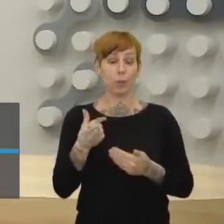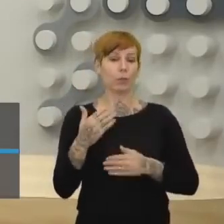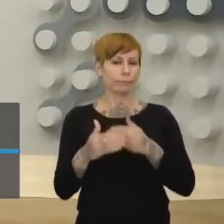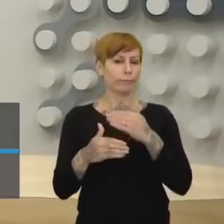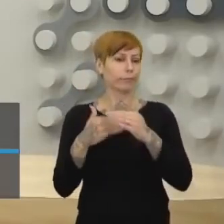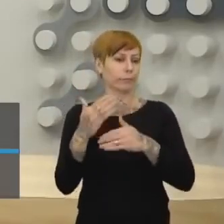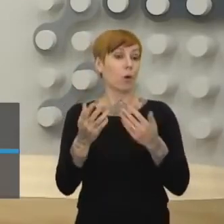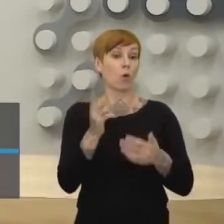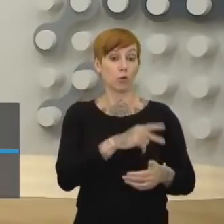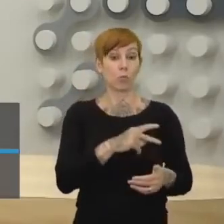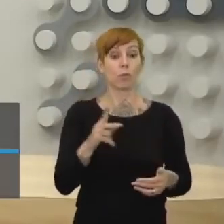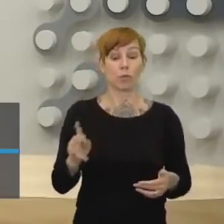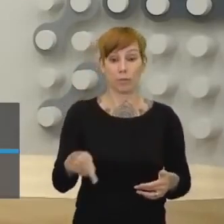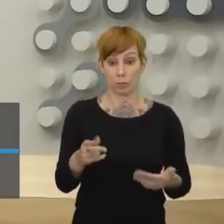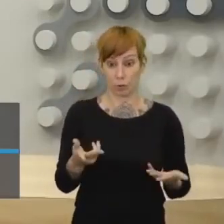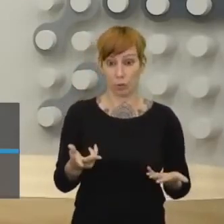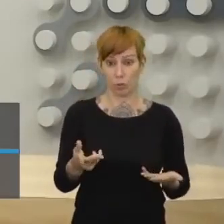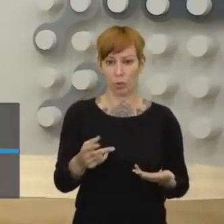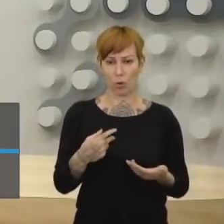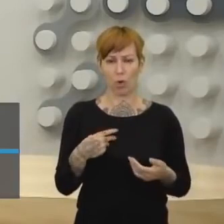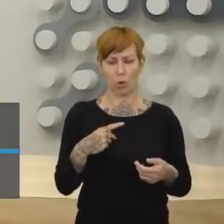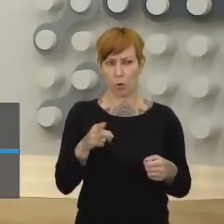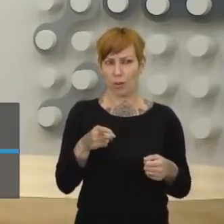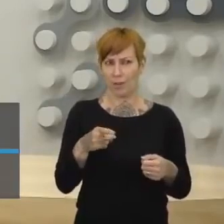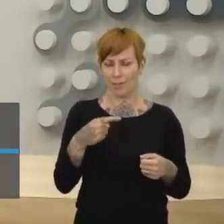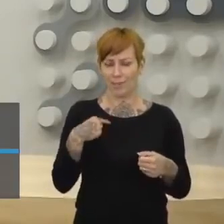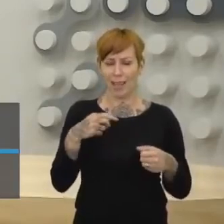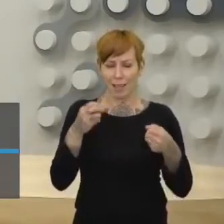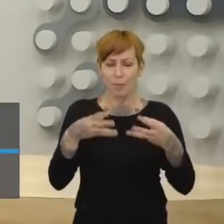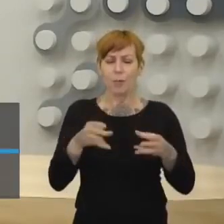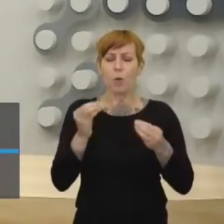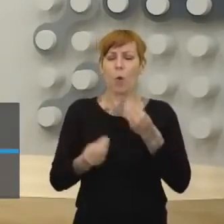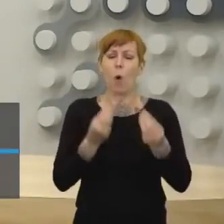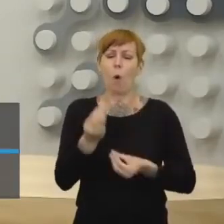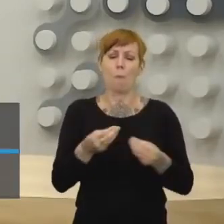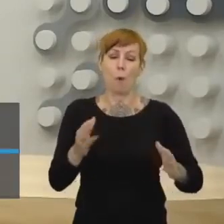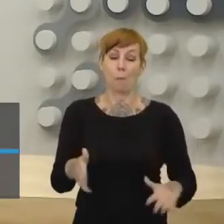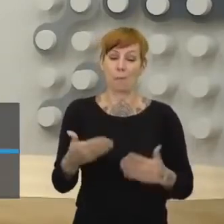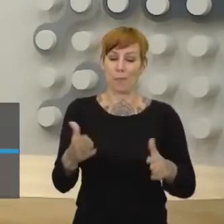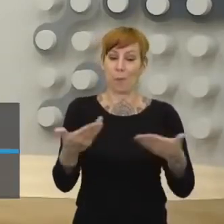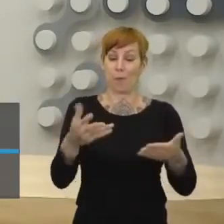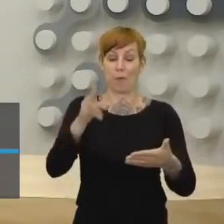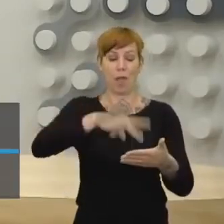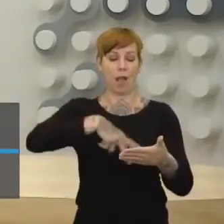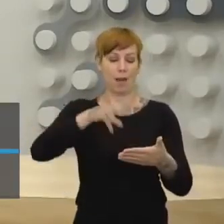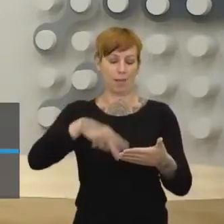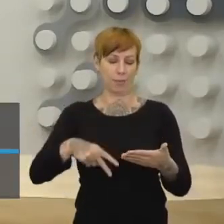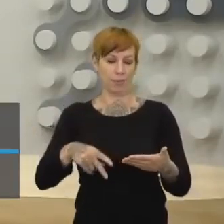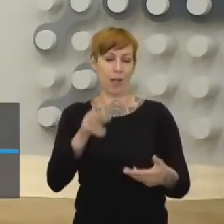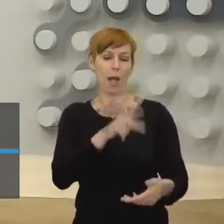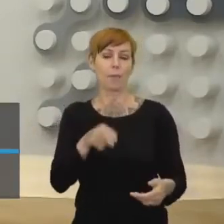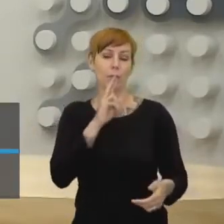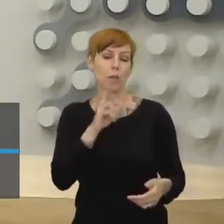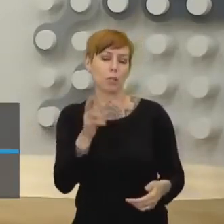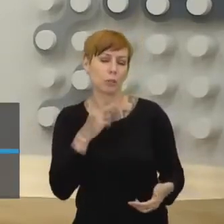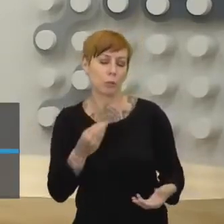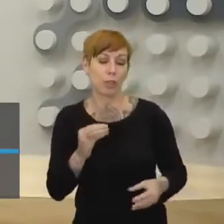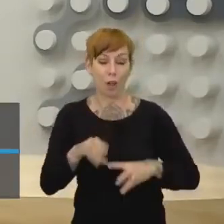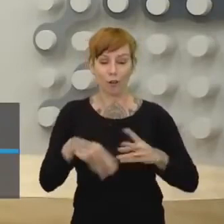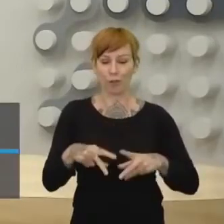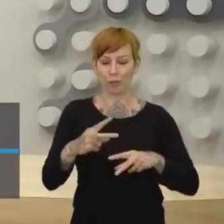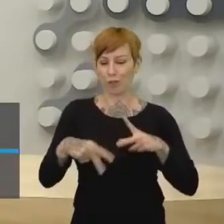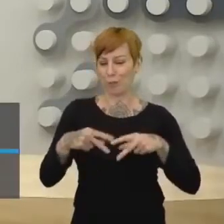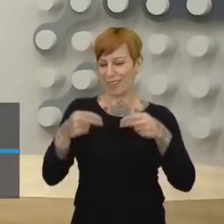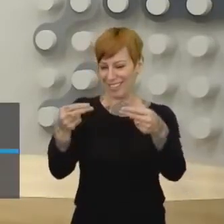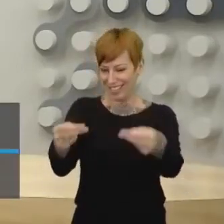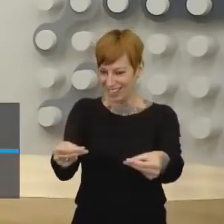junto, trazendo então como que a gente pode promover a leitura. Aí uma professora aqui, a Maria, falou assim, costumo presentear com livros, né? A